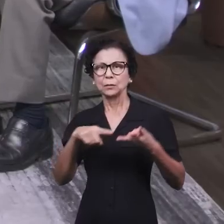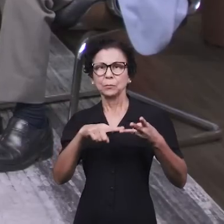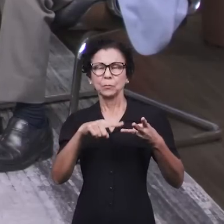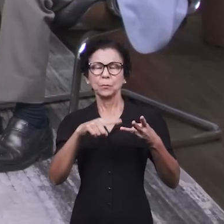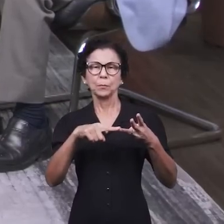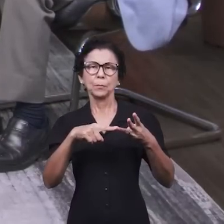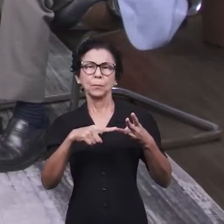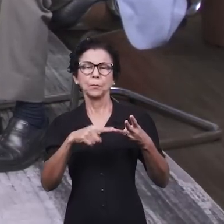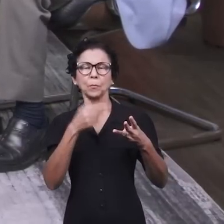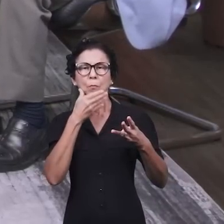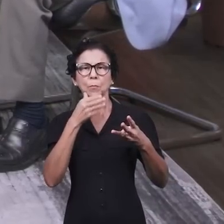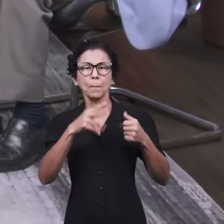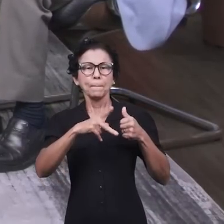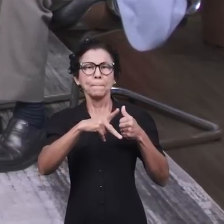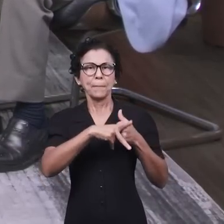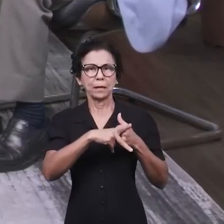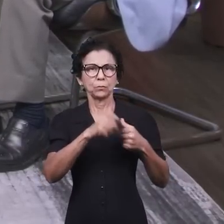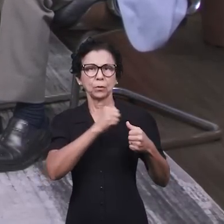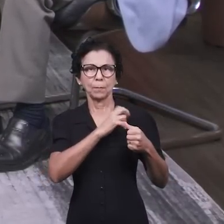vem Pedro.